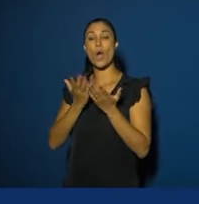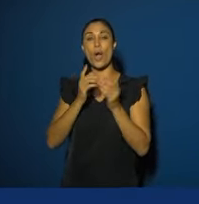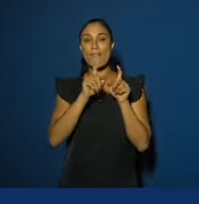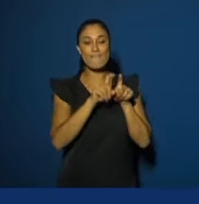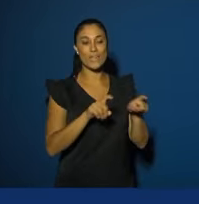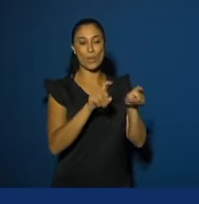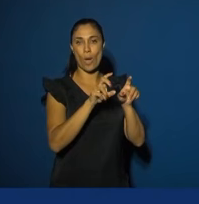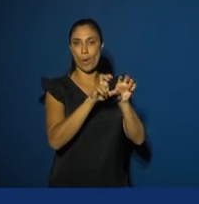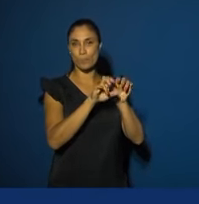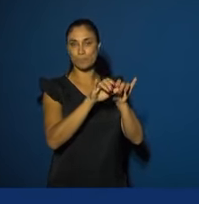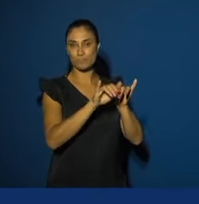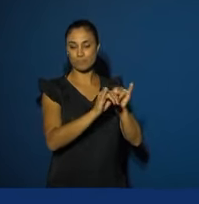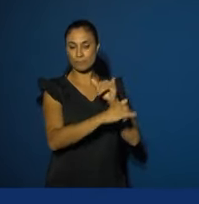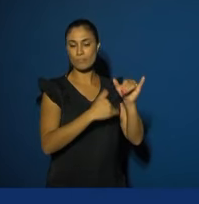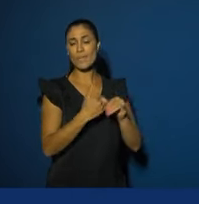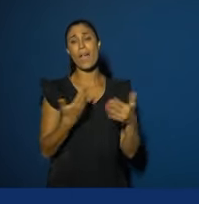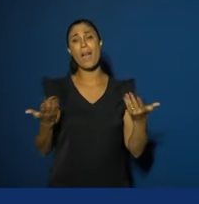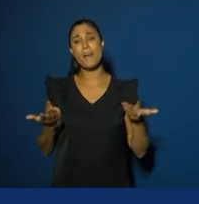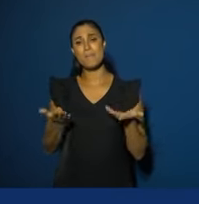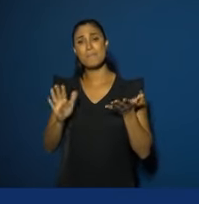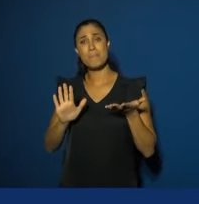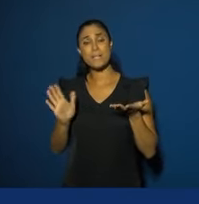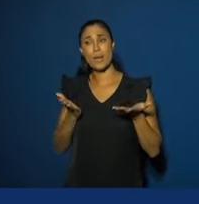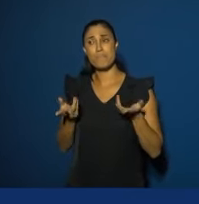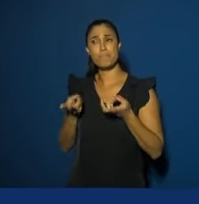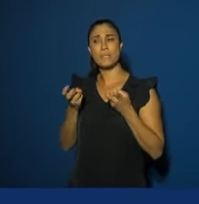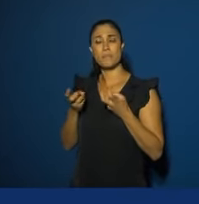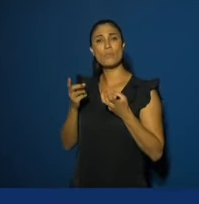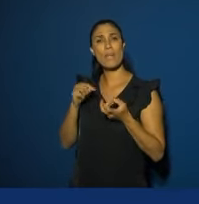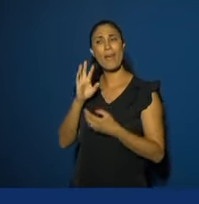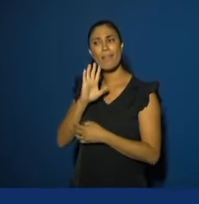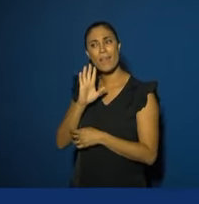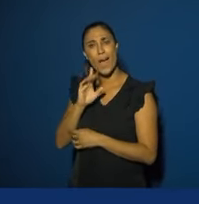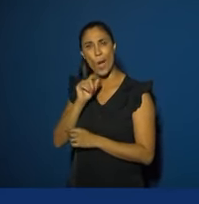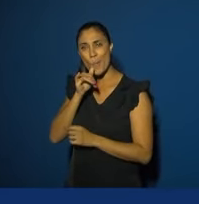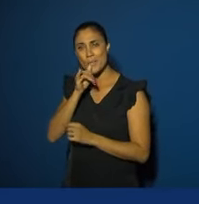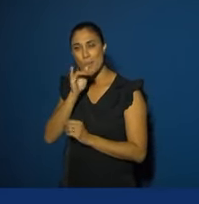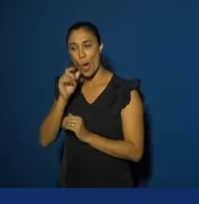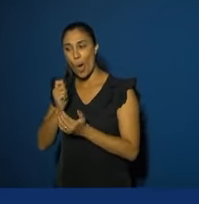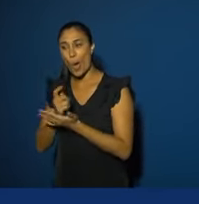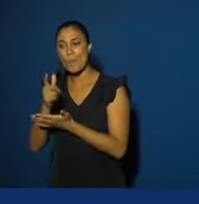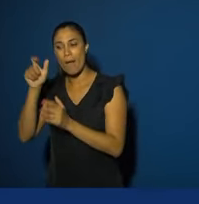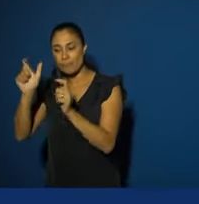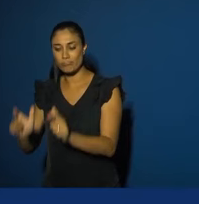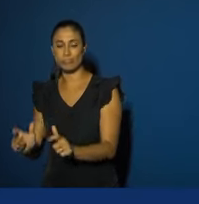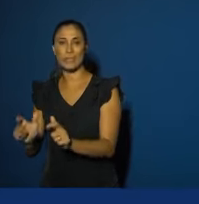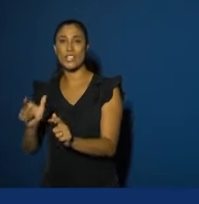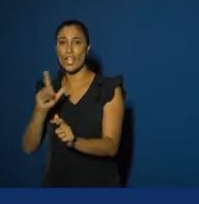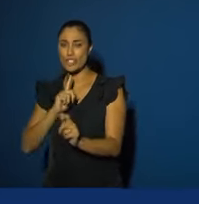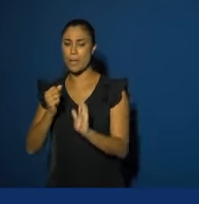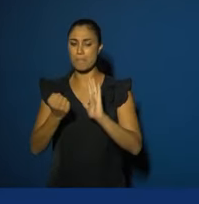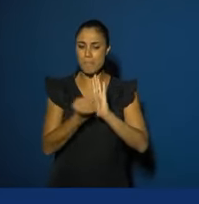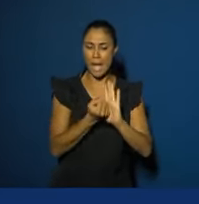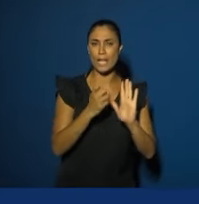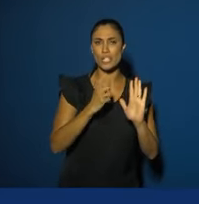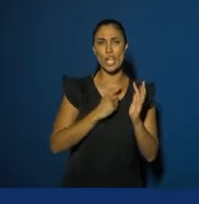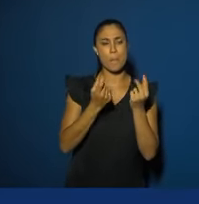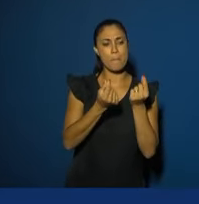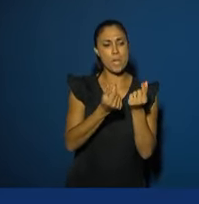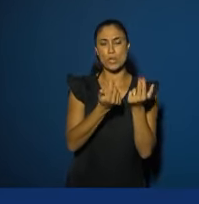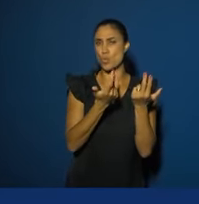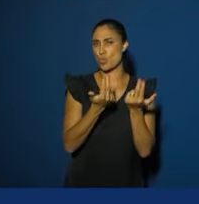todo mundo percebendo que faz sentido comprar local todo mundo percebeu que as já estavam aqui já tinham mesmos produtos os mesmos